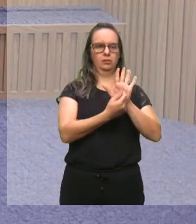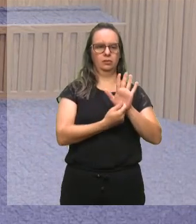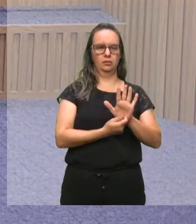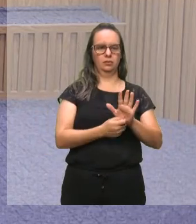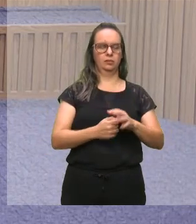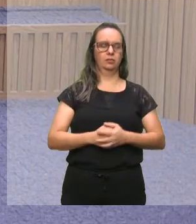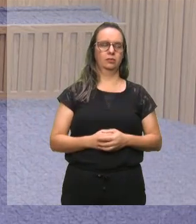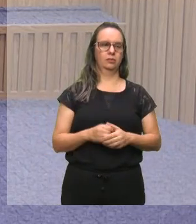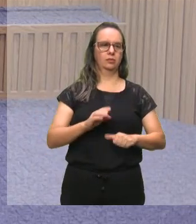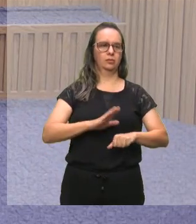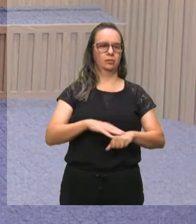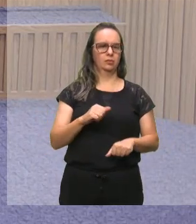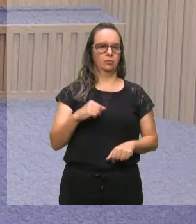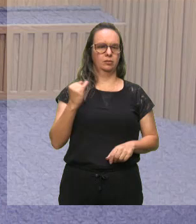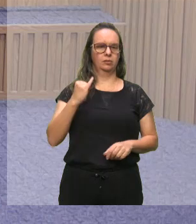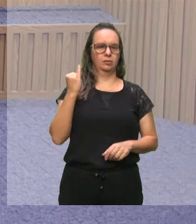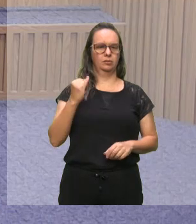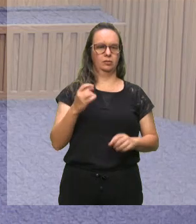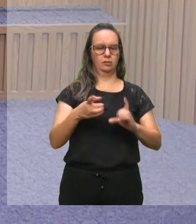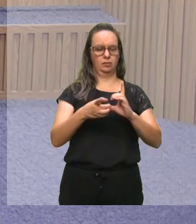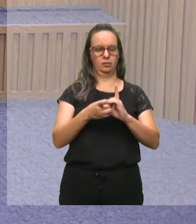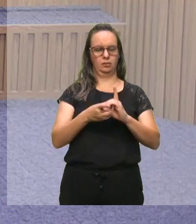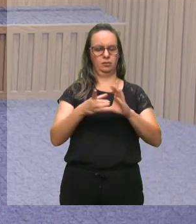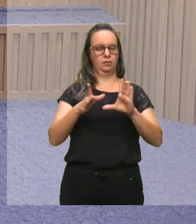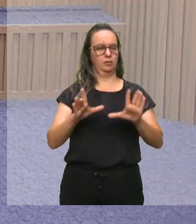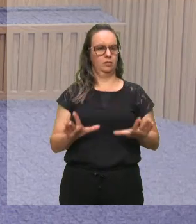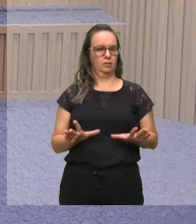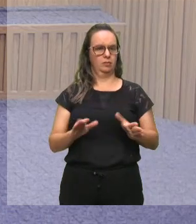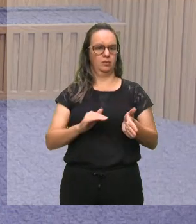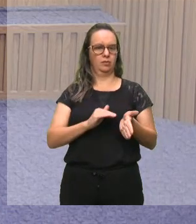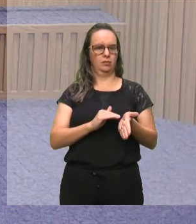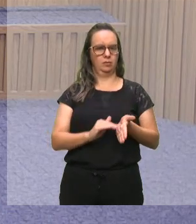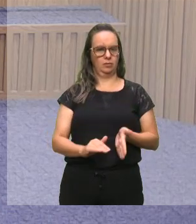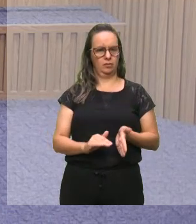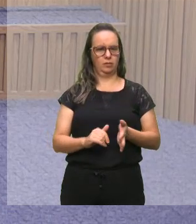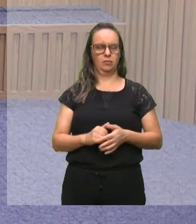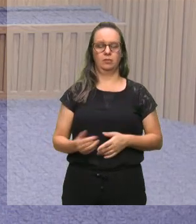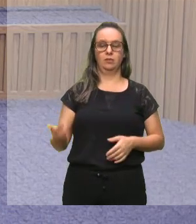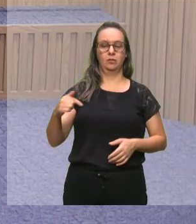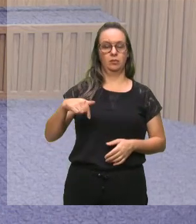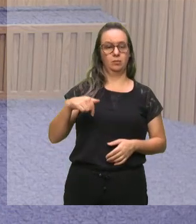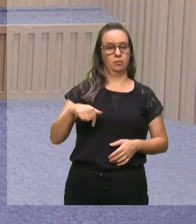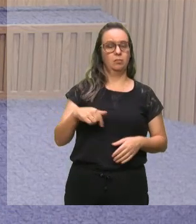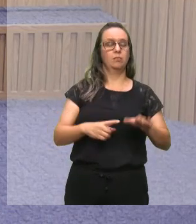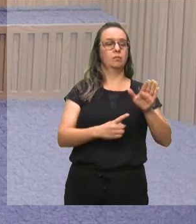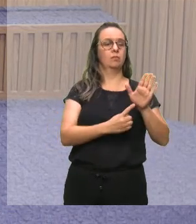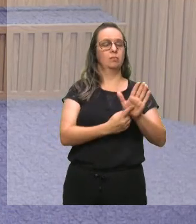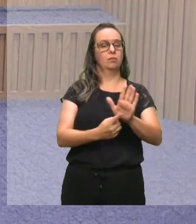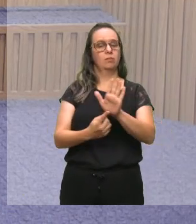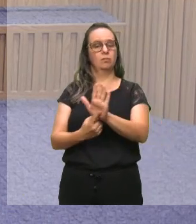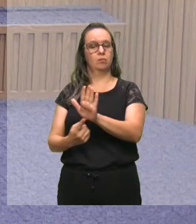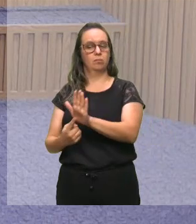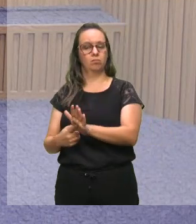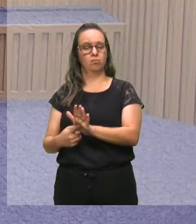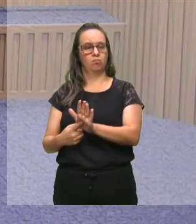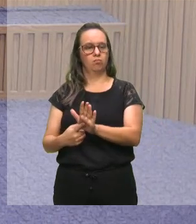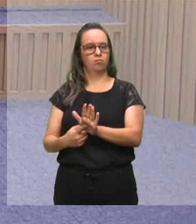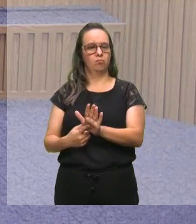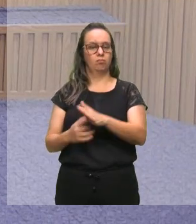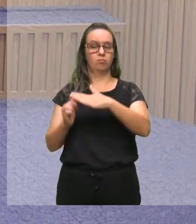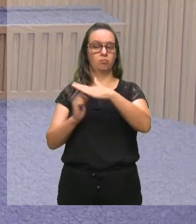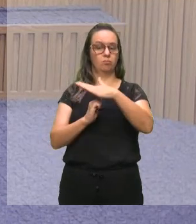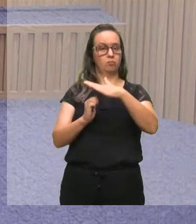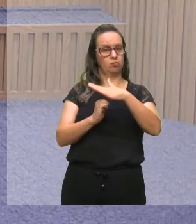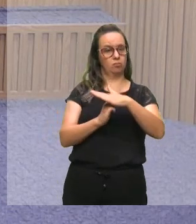mais ideal e democrático é que os próprios secretários estivessem aqui para apresentar a cada um as despesas, as receitas de